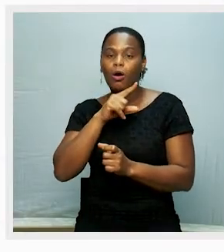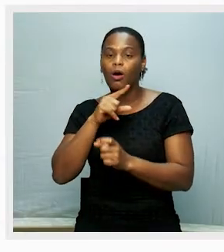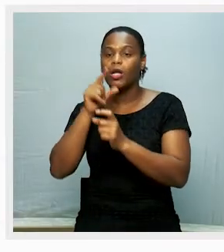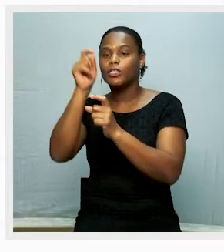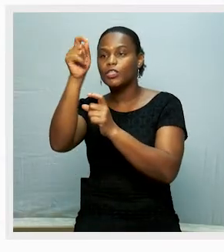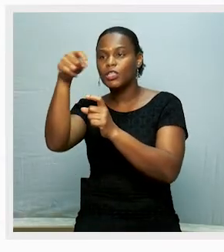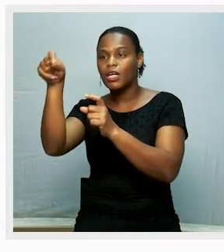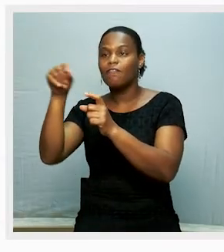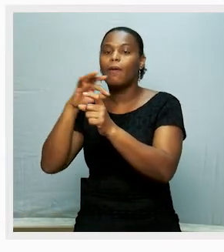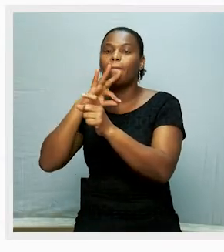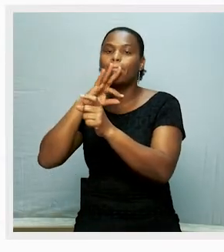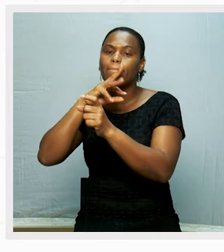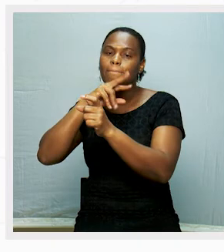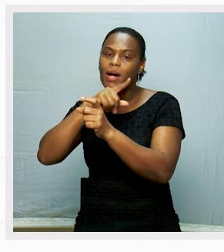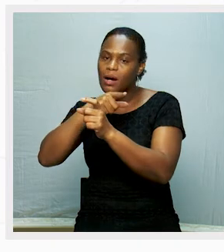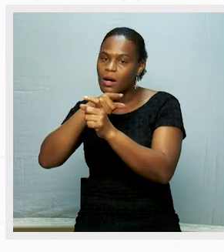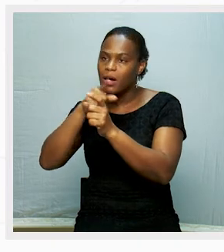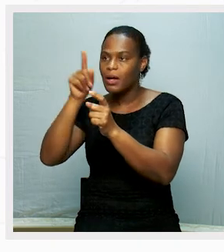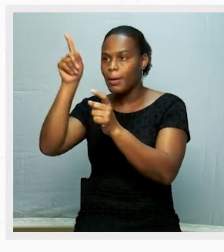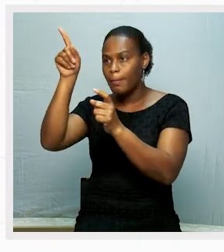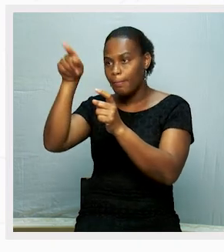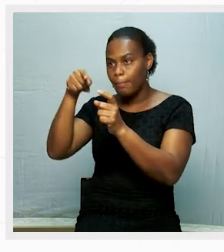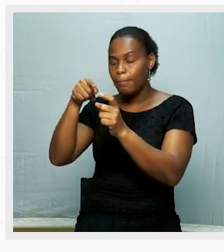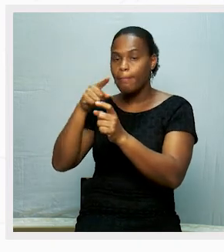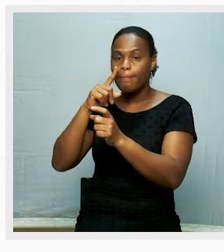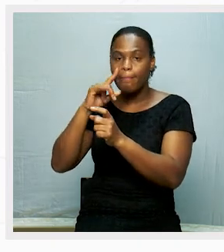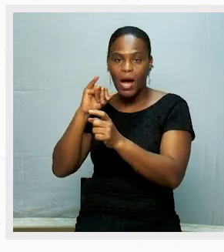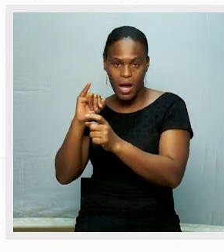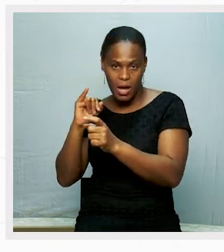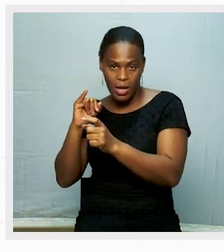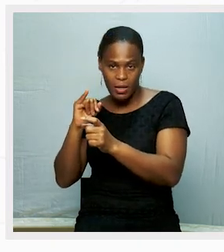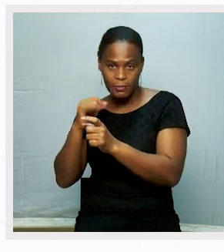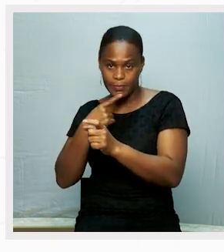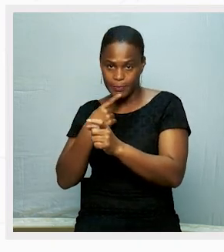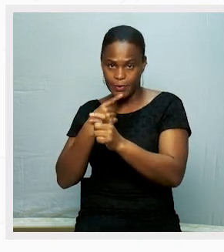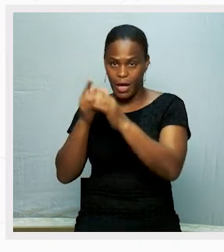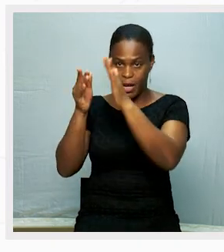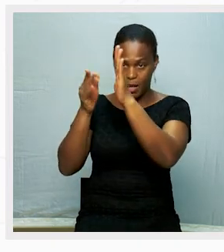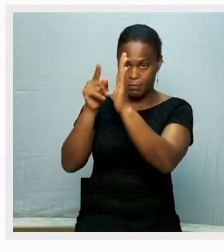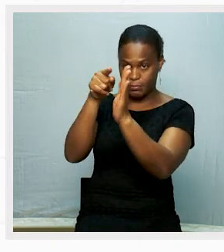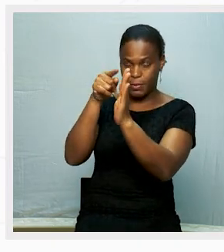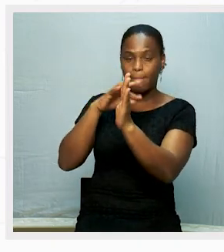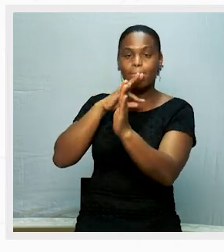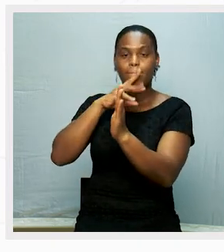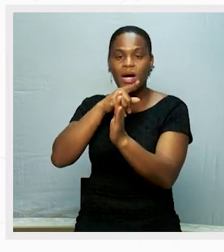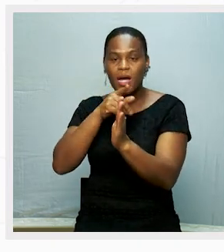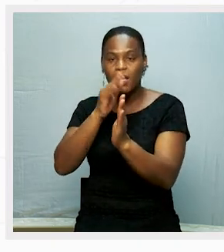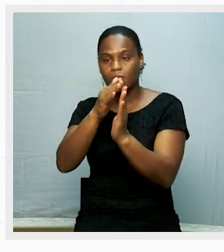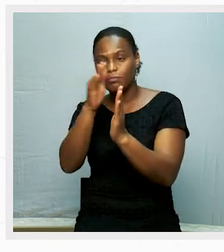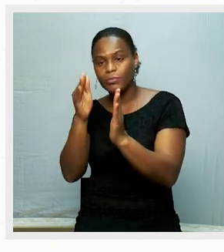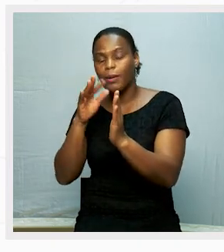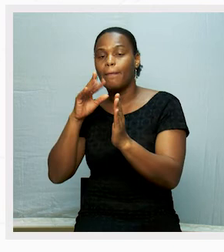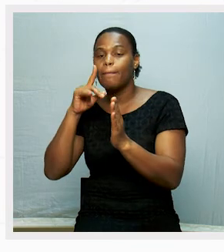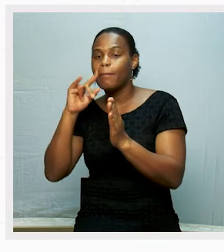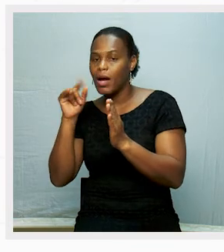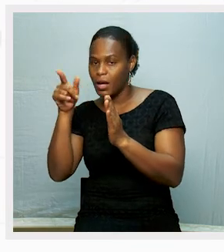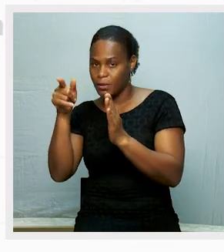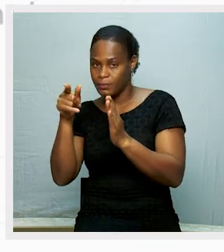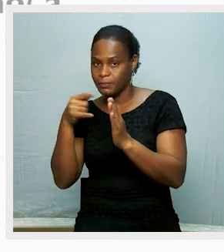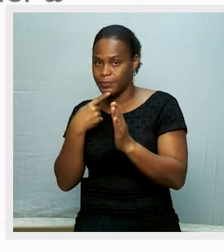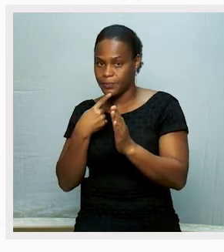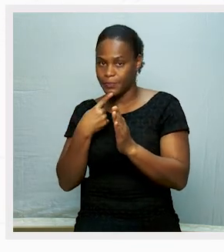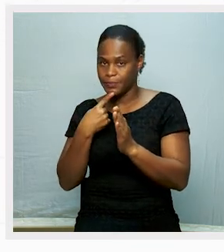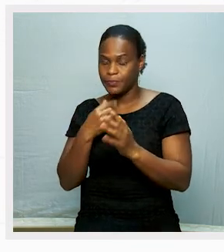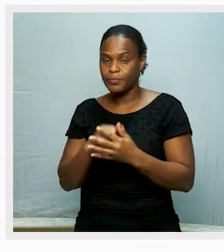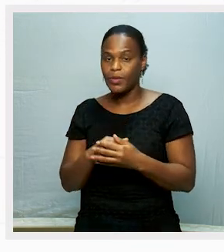escrever mãe barra pai do outro lado. Isso mesmo. Exato.